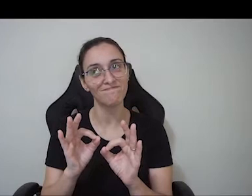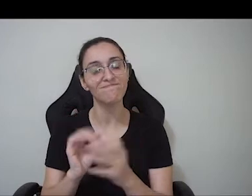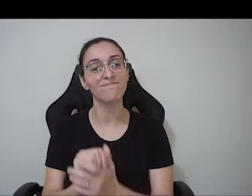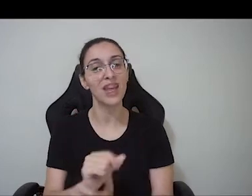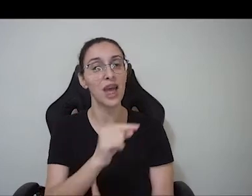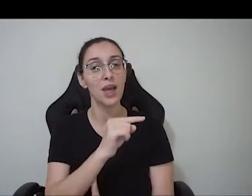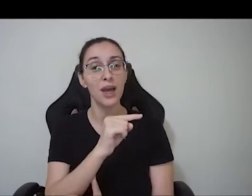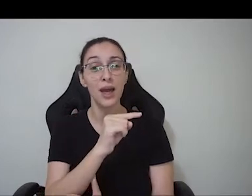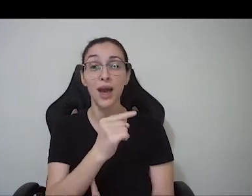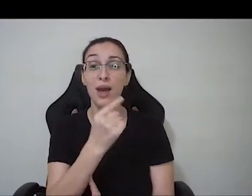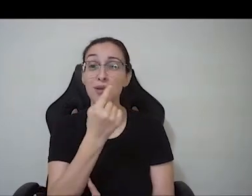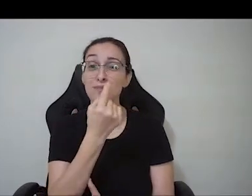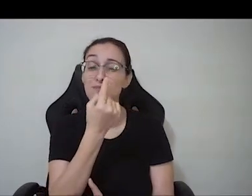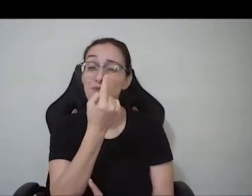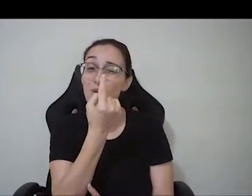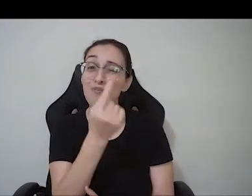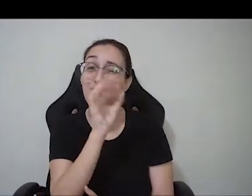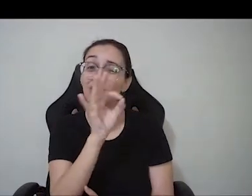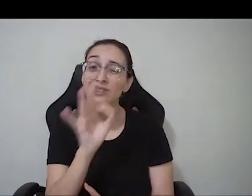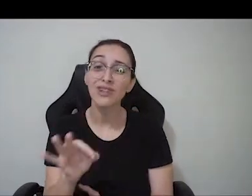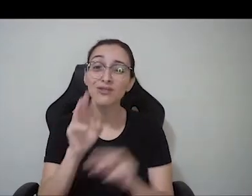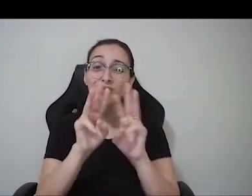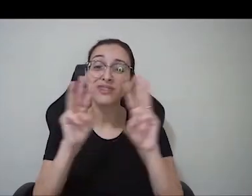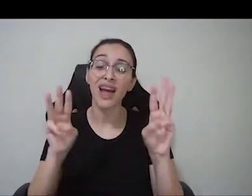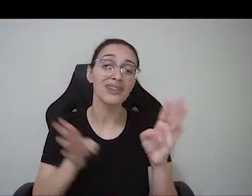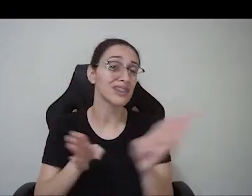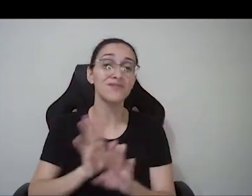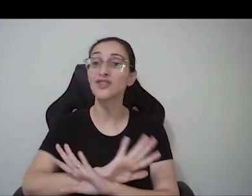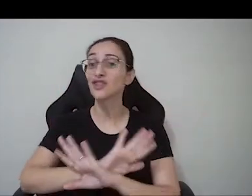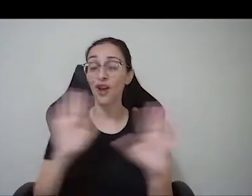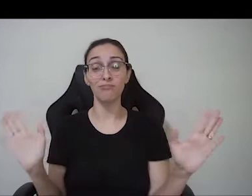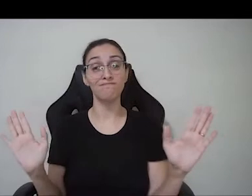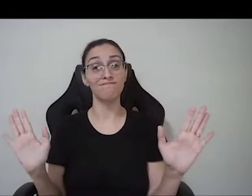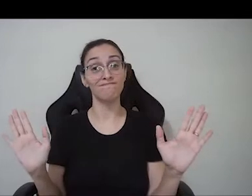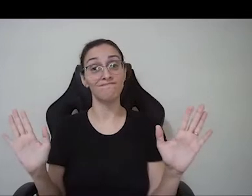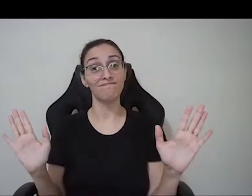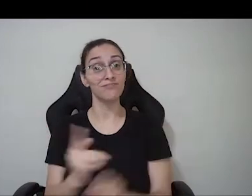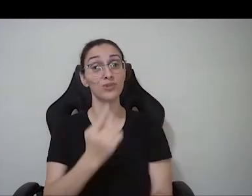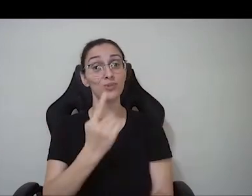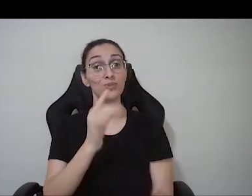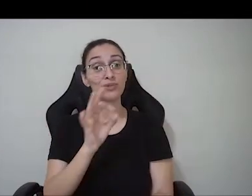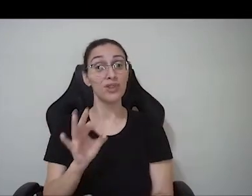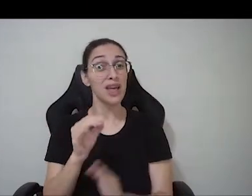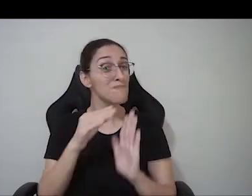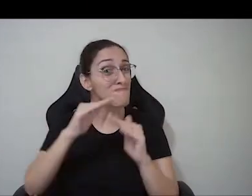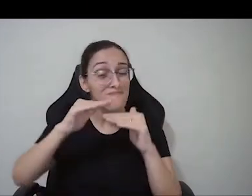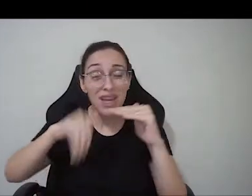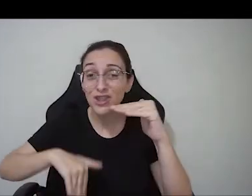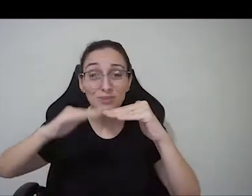Que menos de 1% dos sites, eles estão acessíveis. Ou